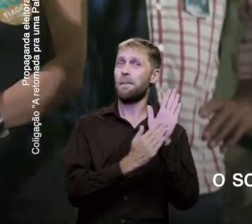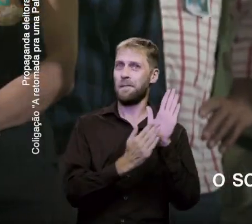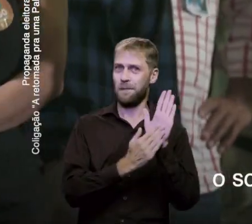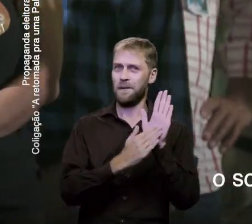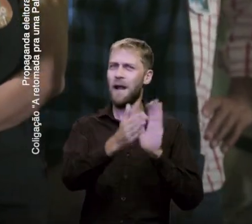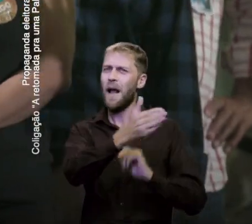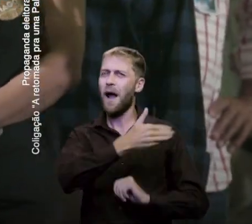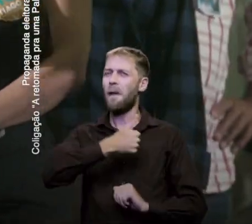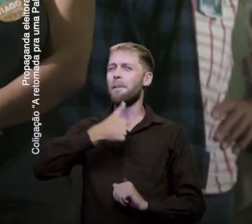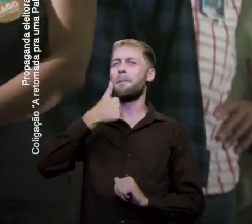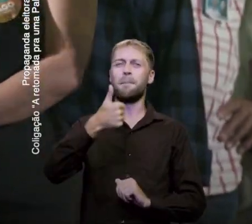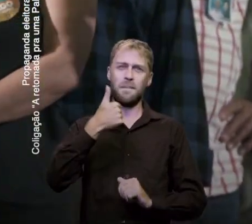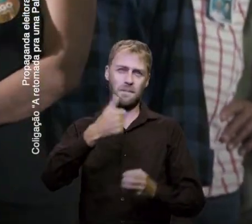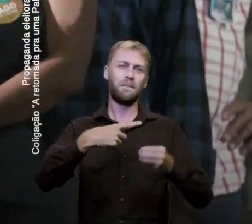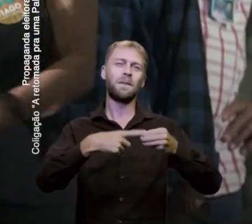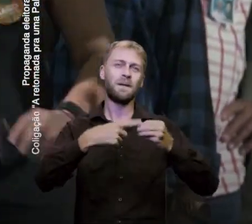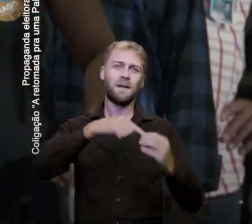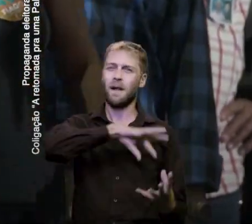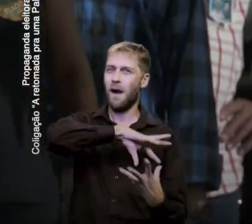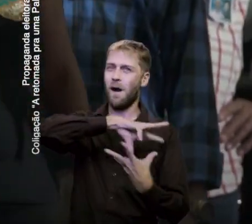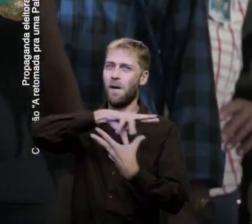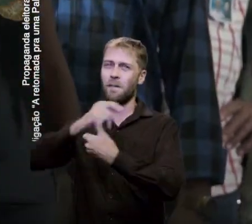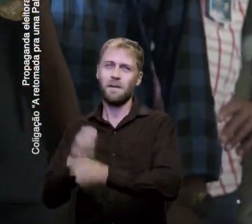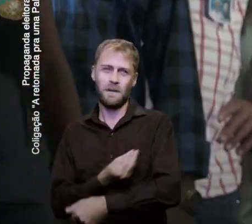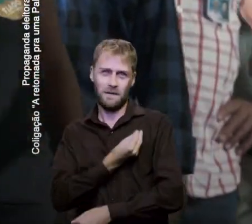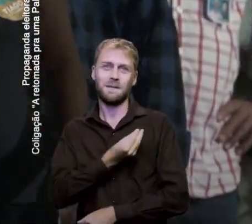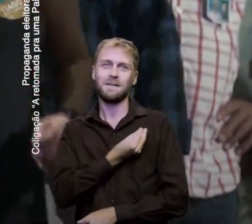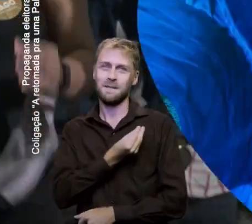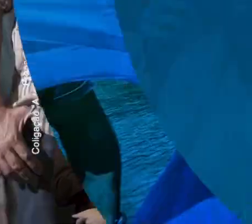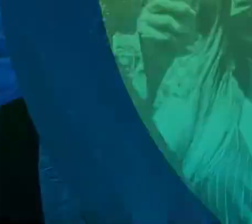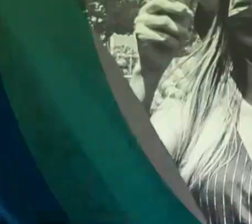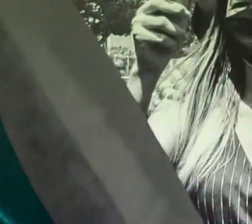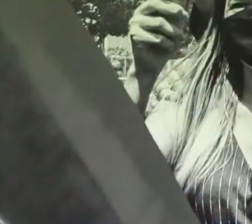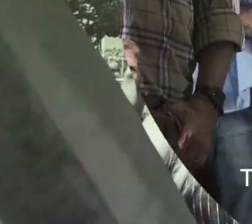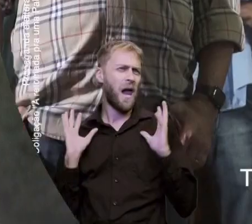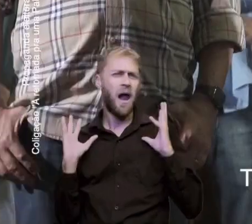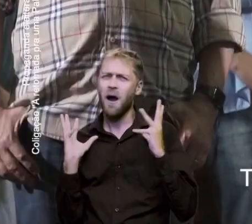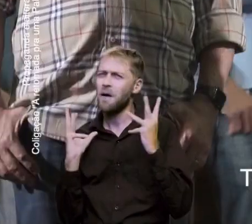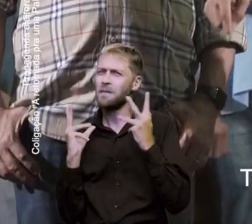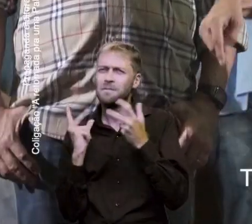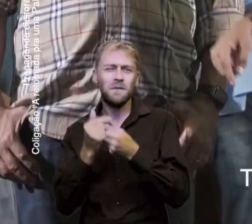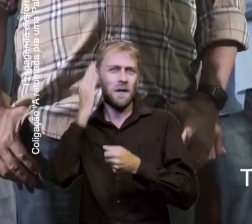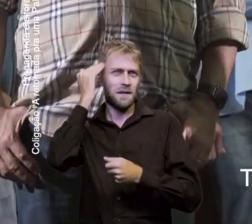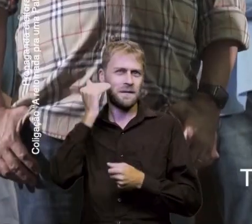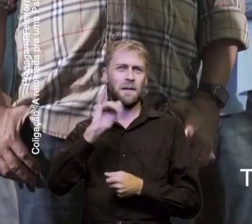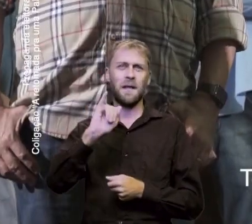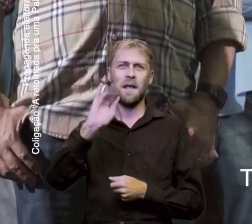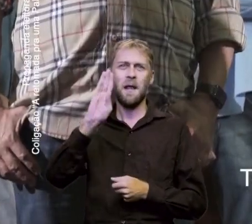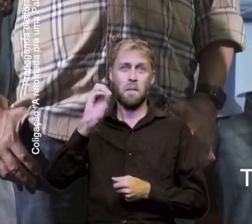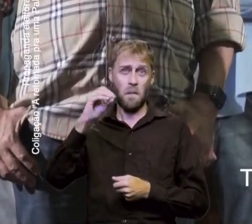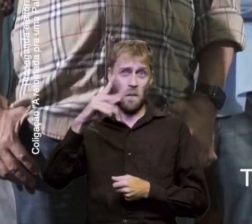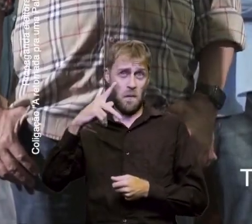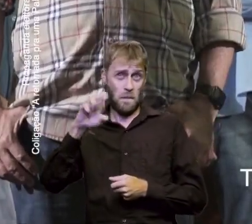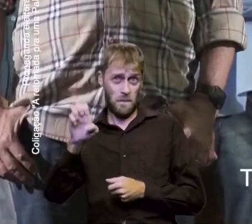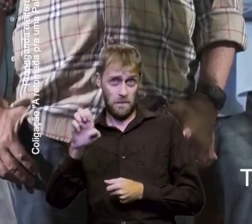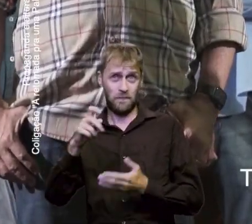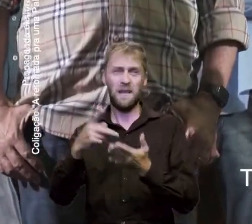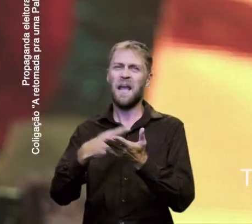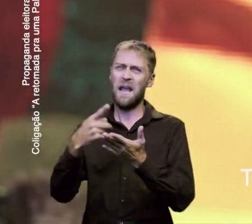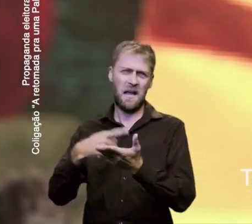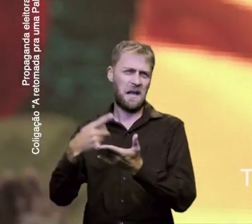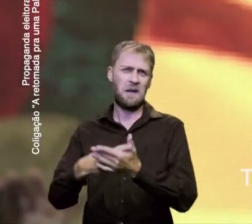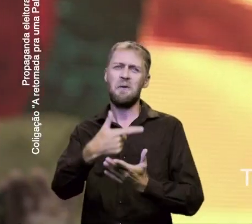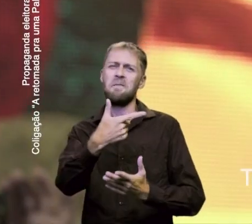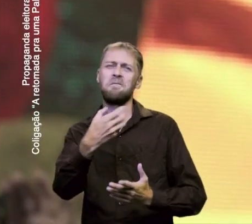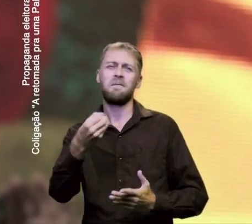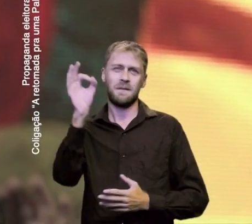prometida, a melhor cidade do mundo para se viver. Todo mundo sabe que o Ibope errou 20